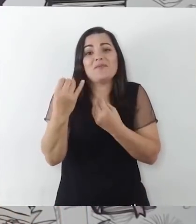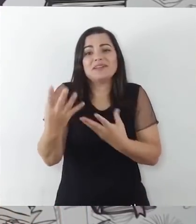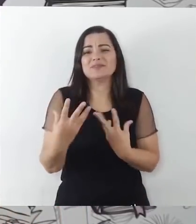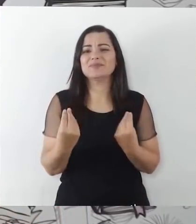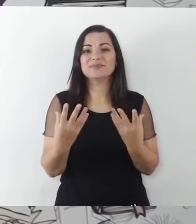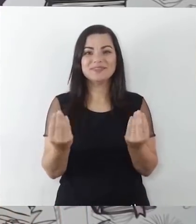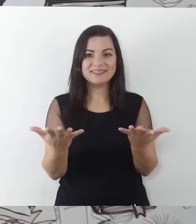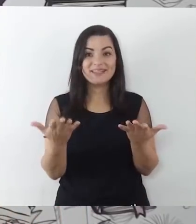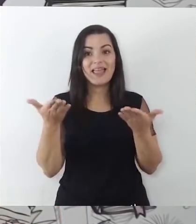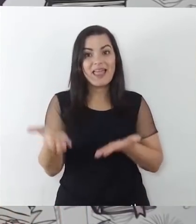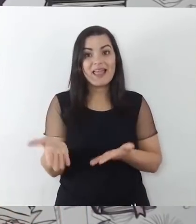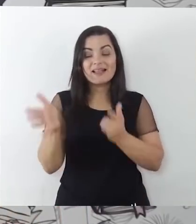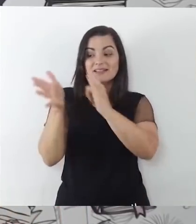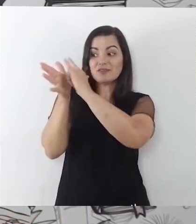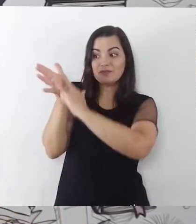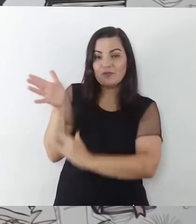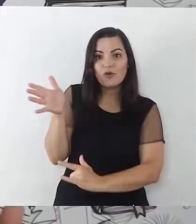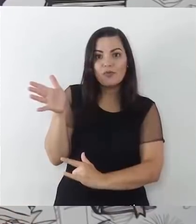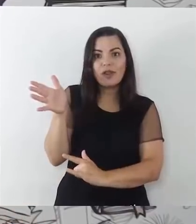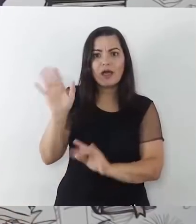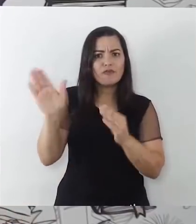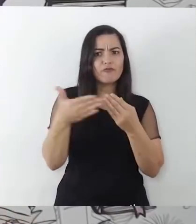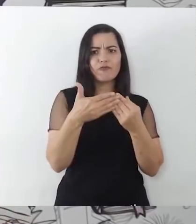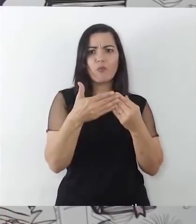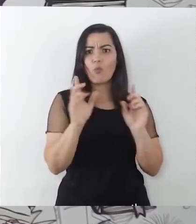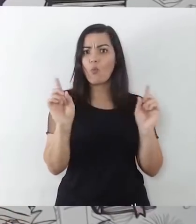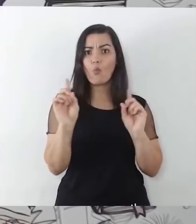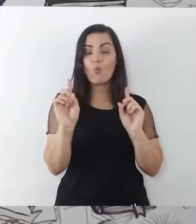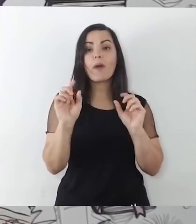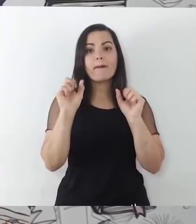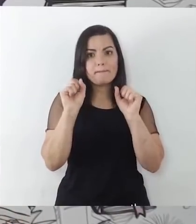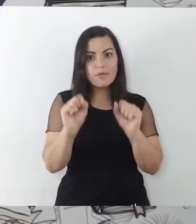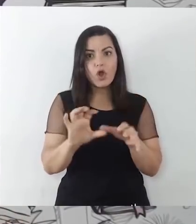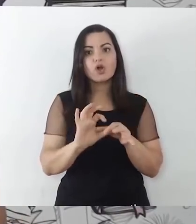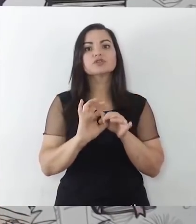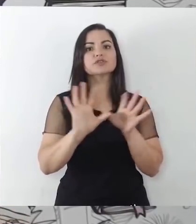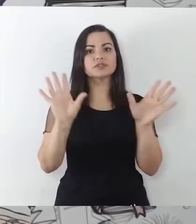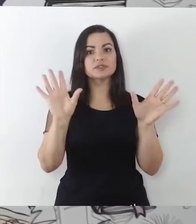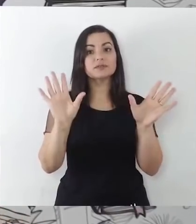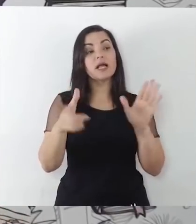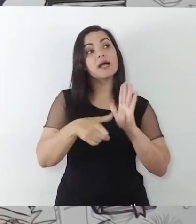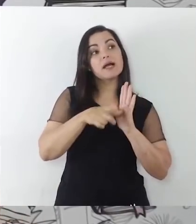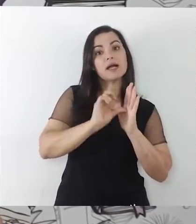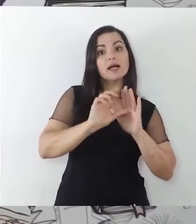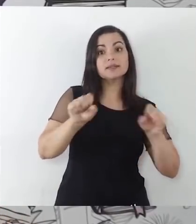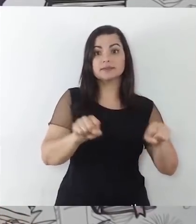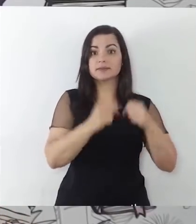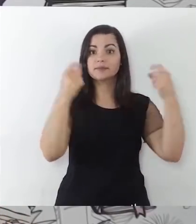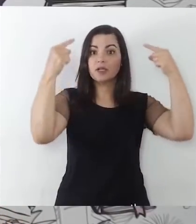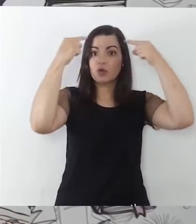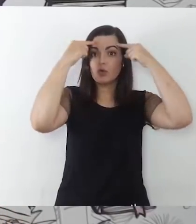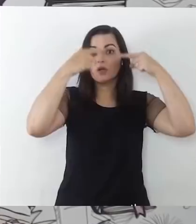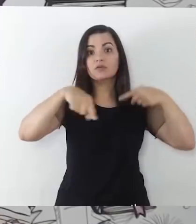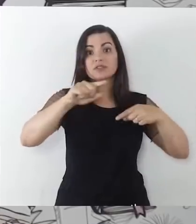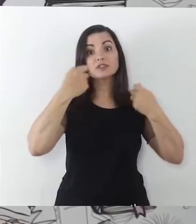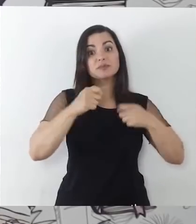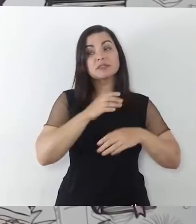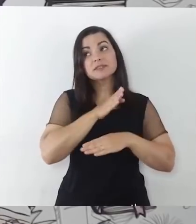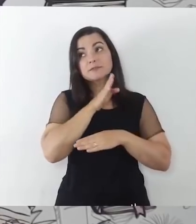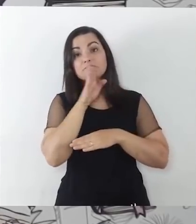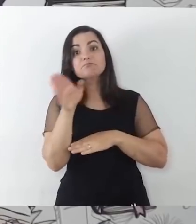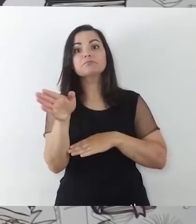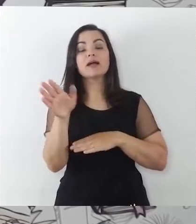Com tudo riscado, a criança já pode brincar e assim ela vai conseguir comparar,